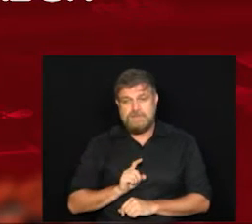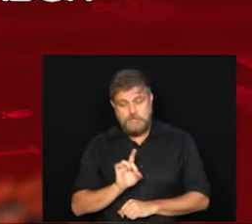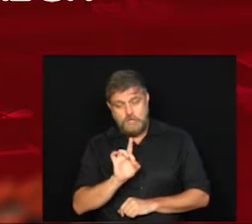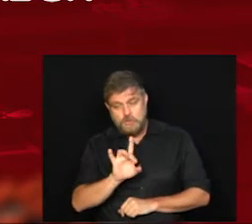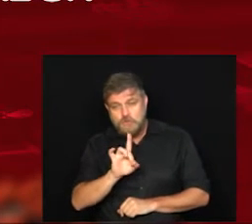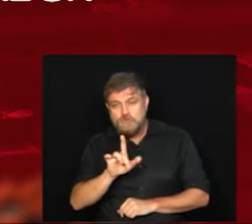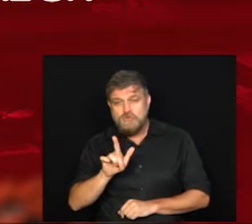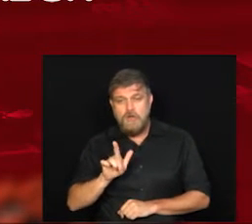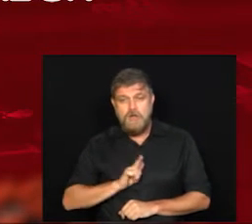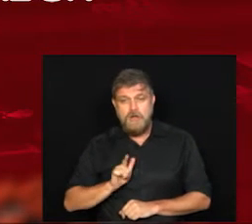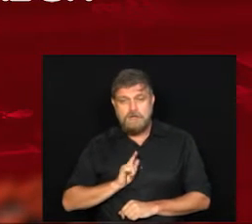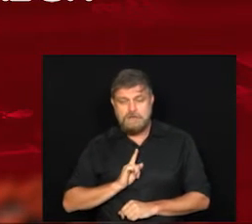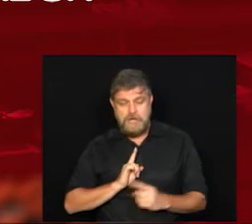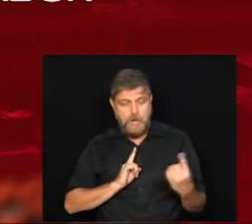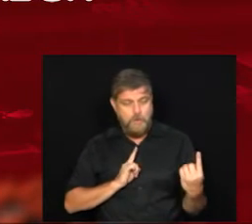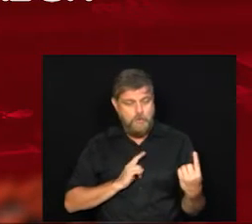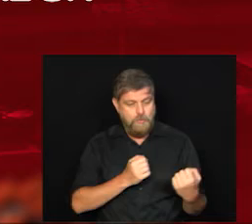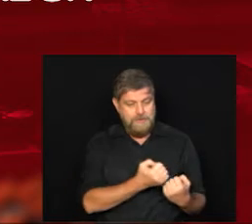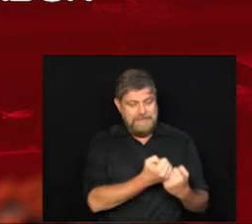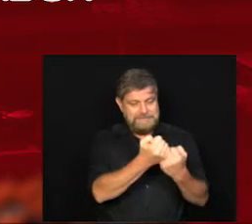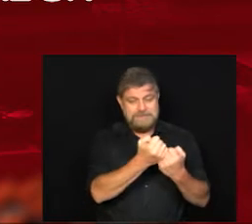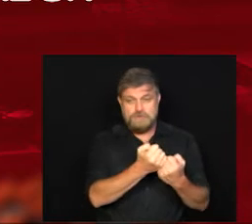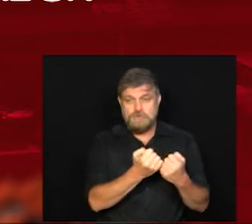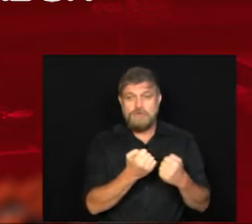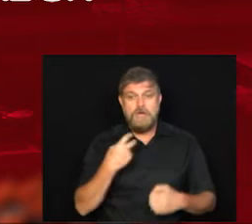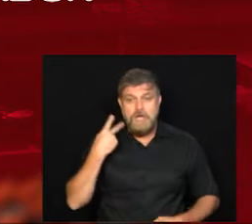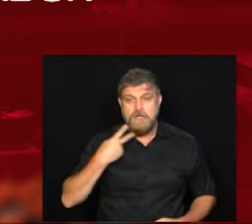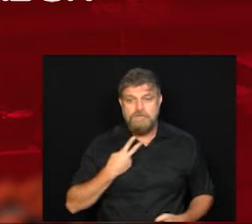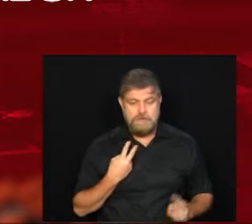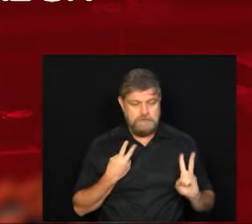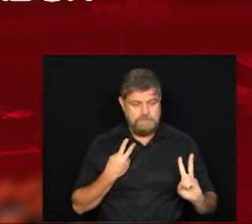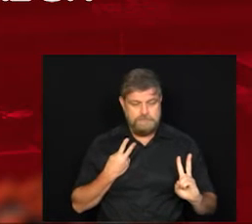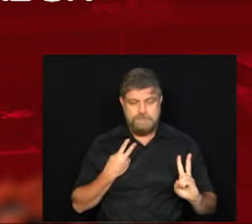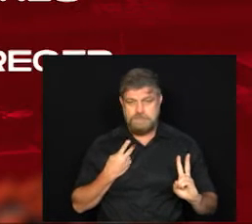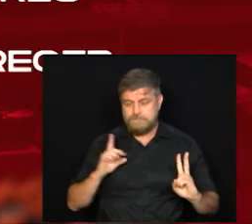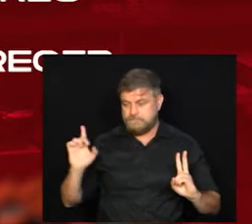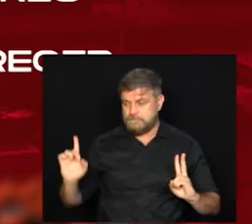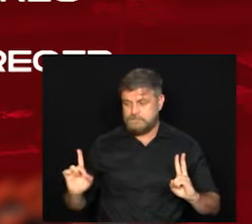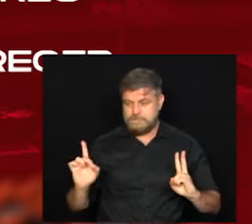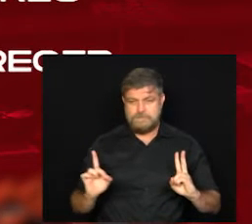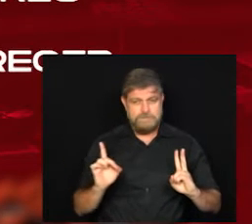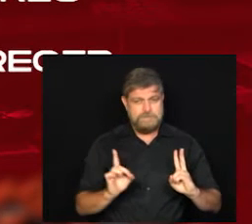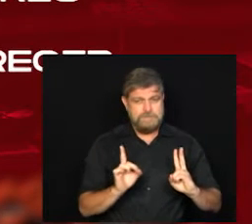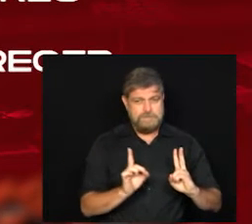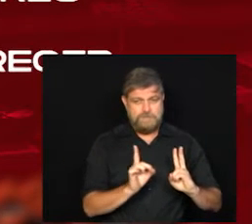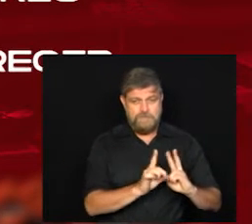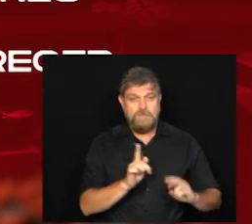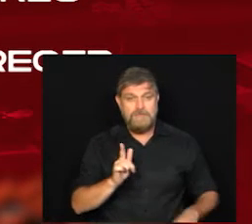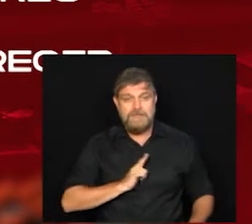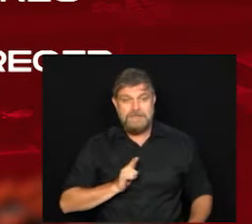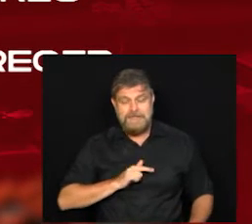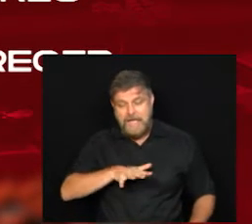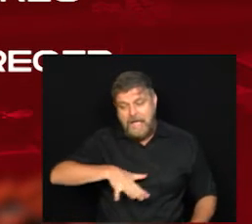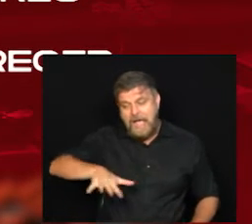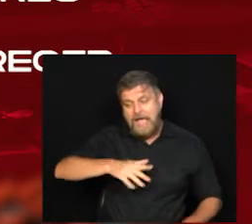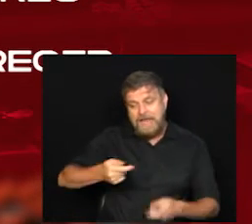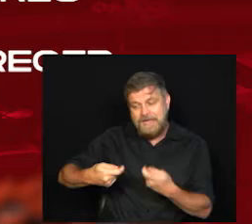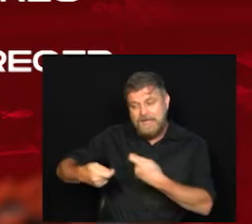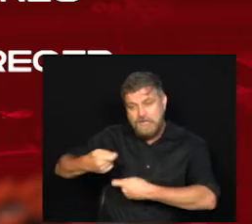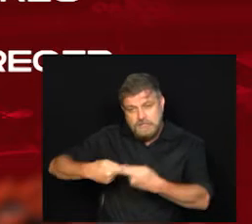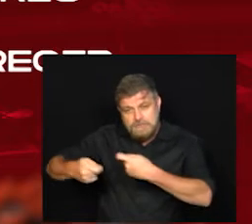seja, apenas um assessor com o vereador no gabinete. Uma outra medida também, setores